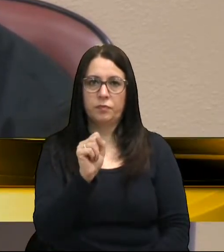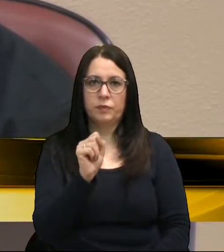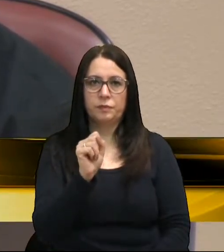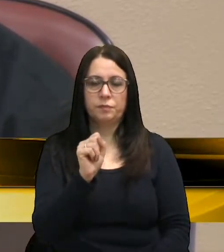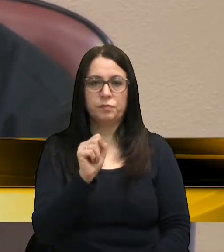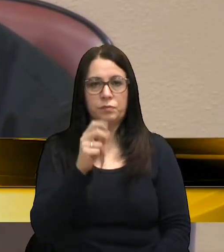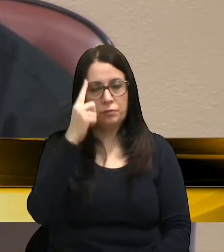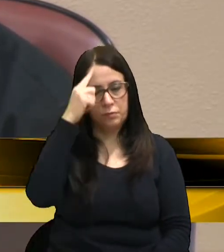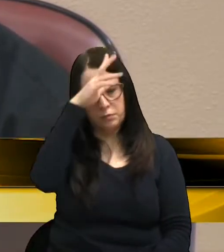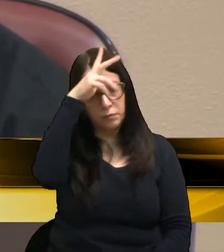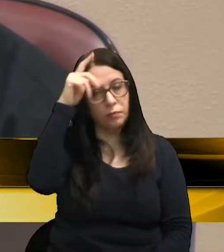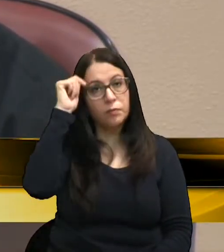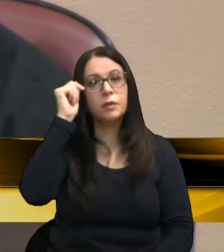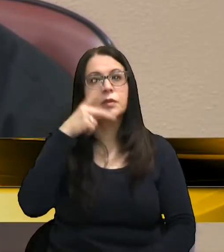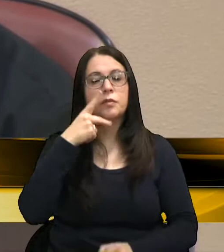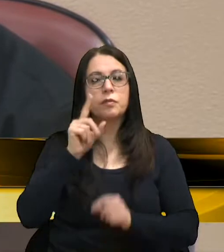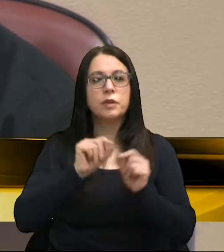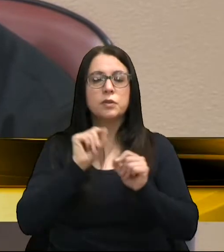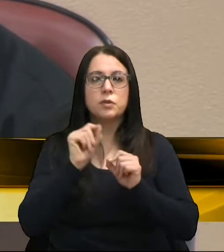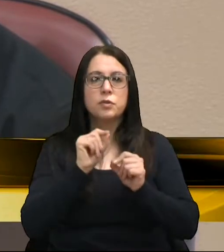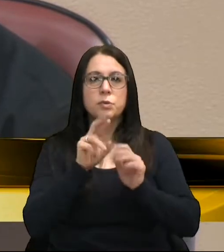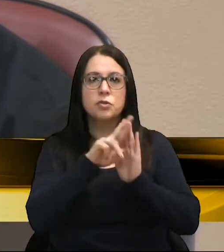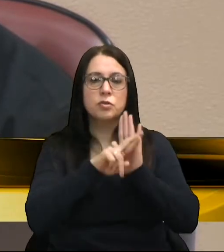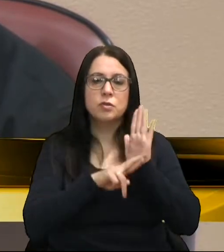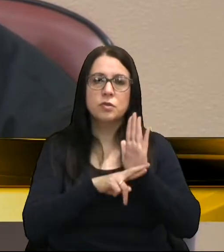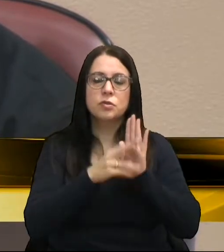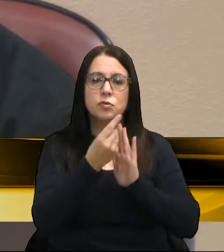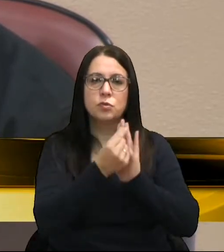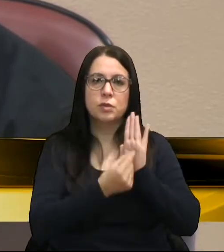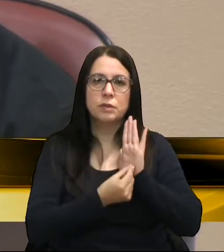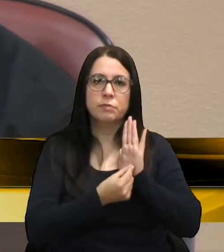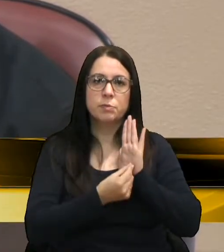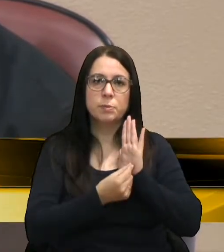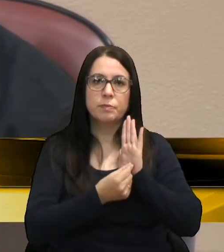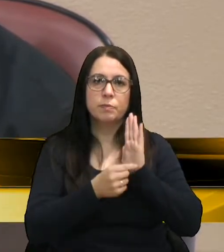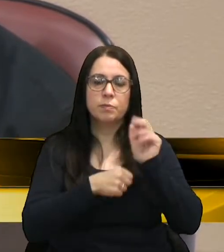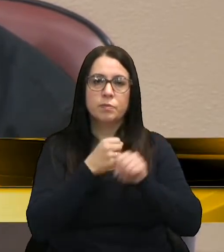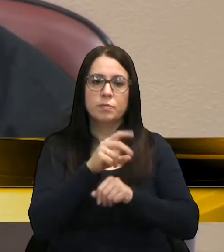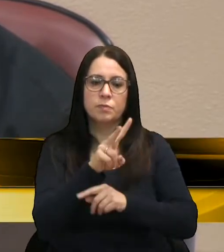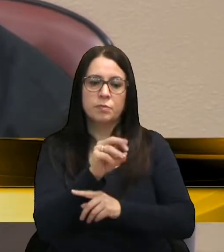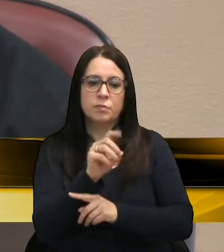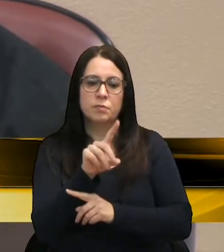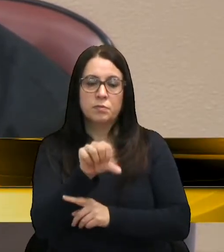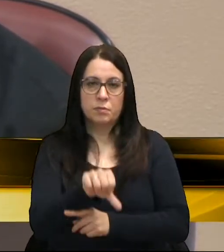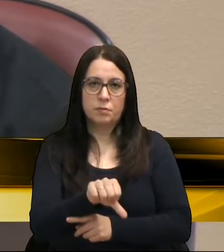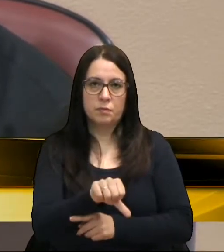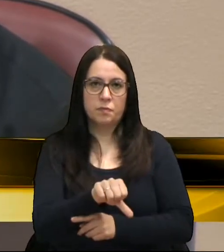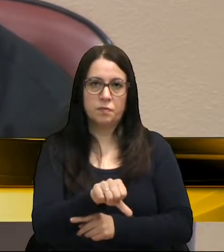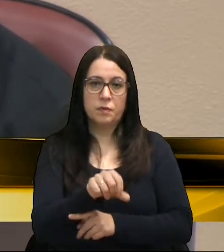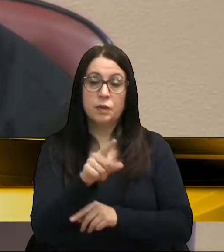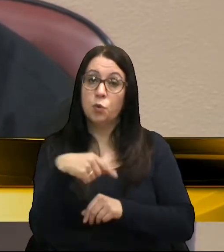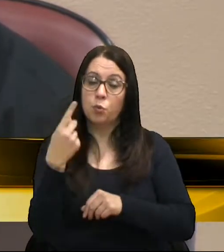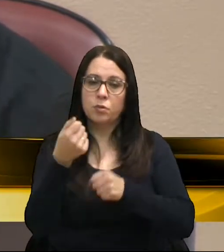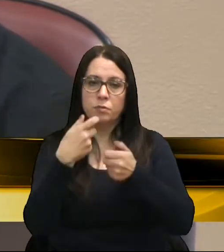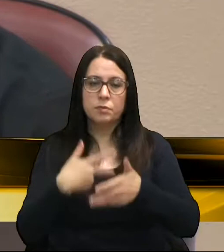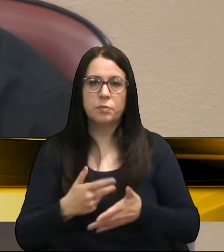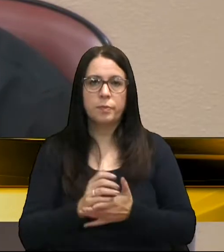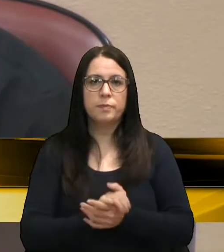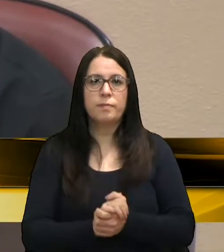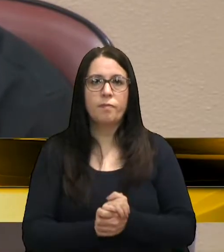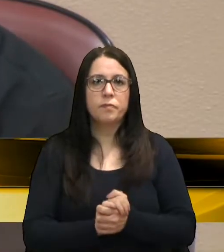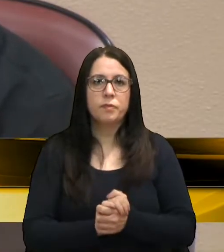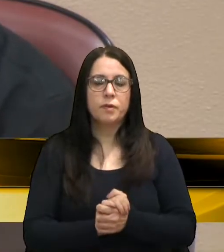Poder Executivo, que dispõe sobre as diretrizes orçamentárias para o exercício financeiro de 2019 e da outras